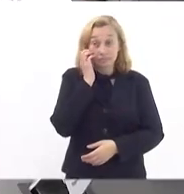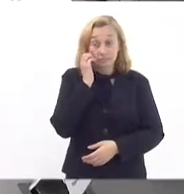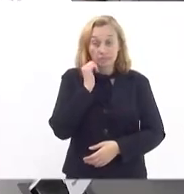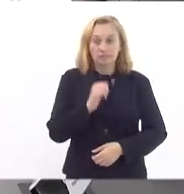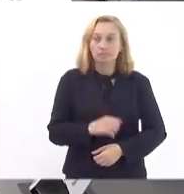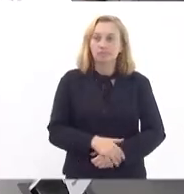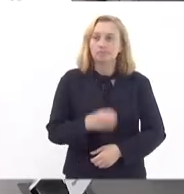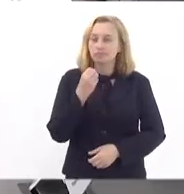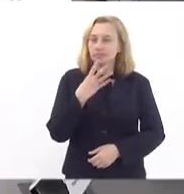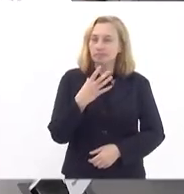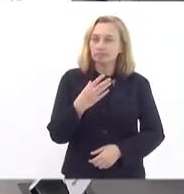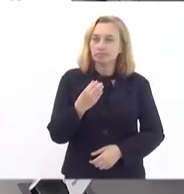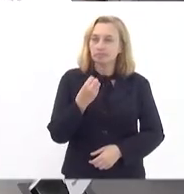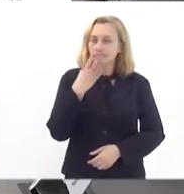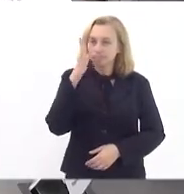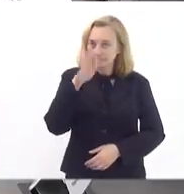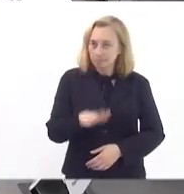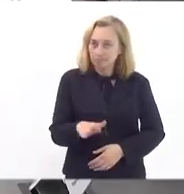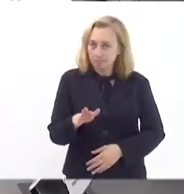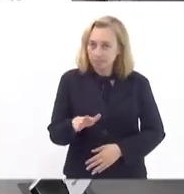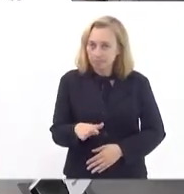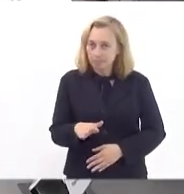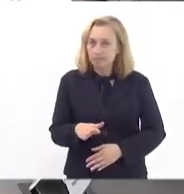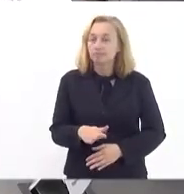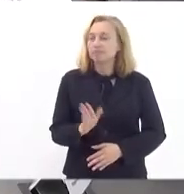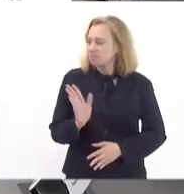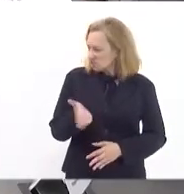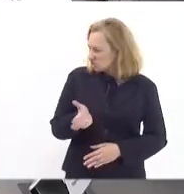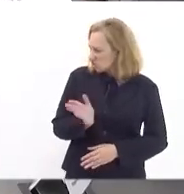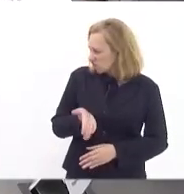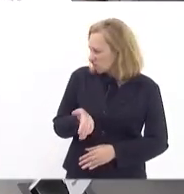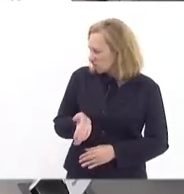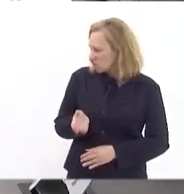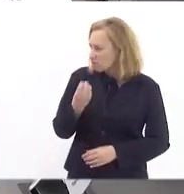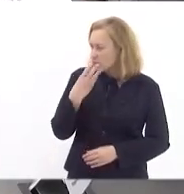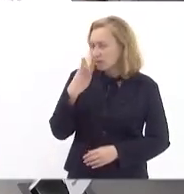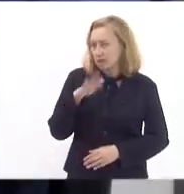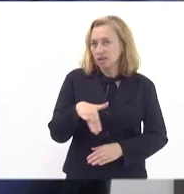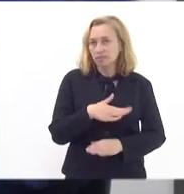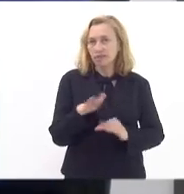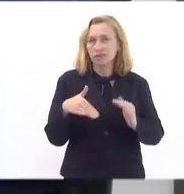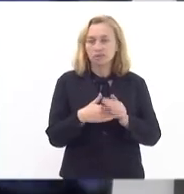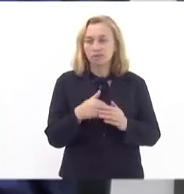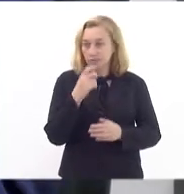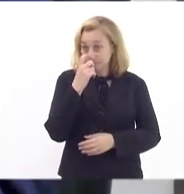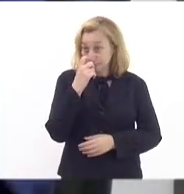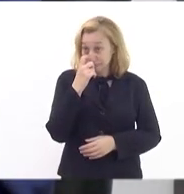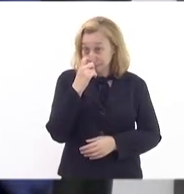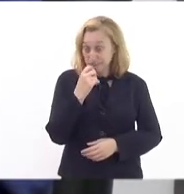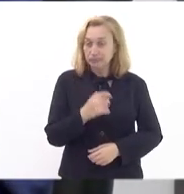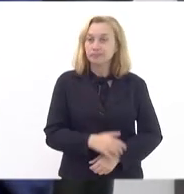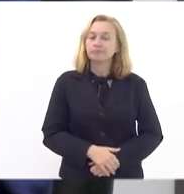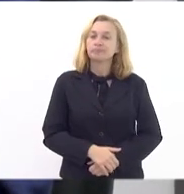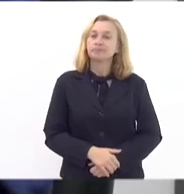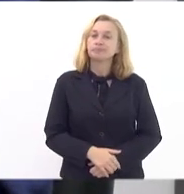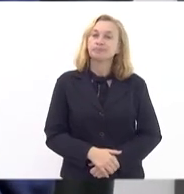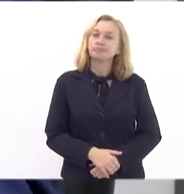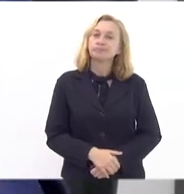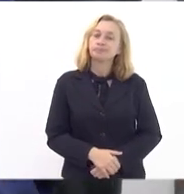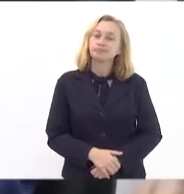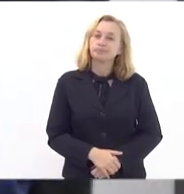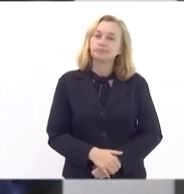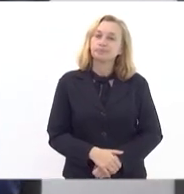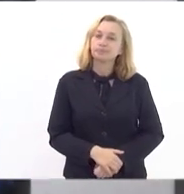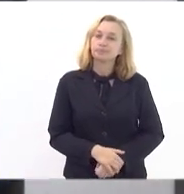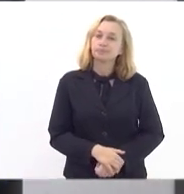as moedas realmente Boa tarde já deve ser boa tarde já na boa tarde para todas e para todos um Olha